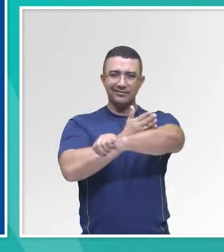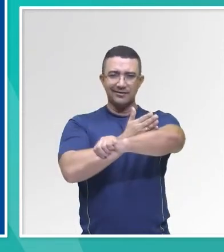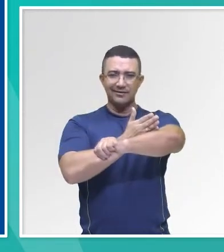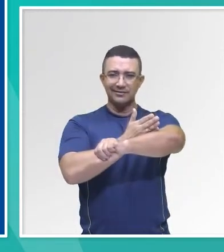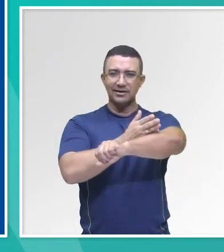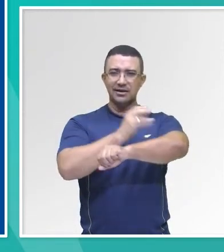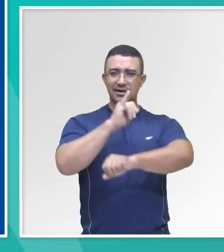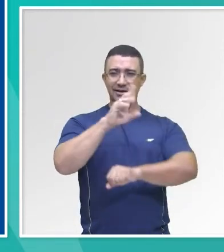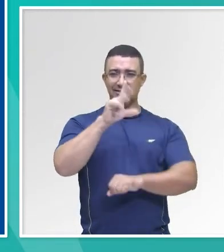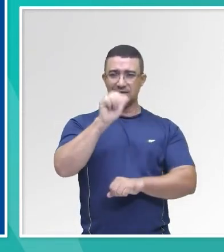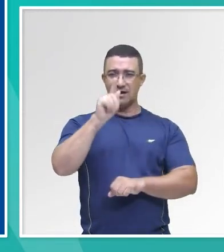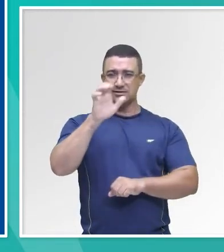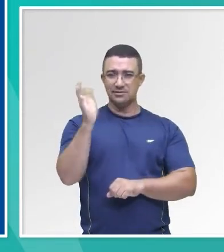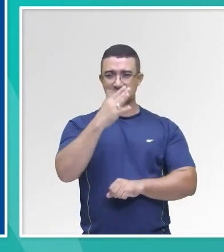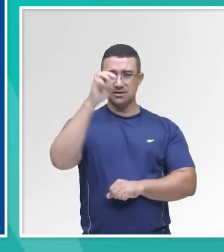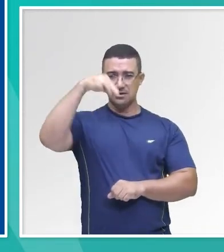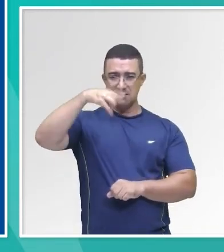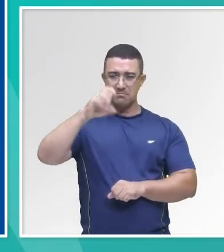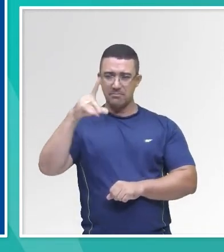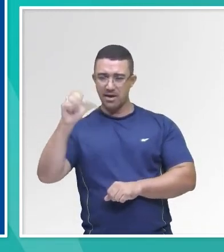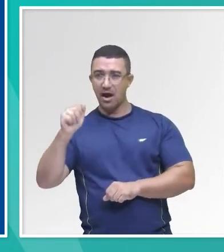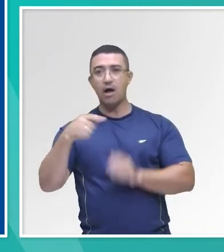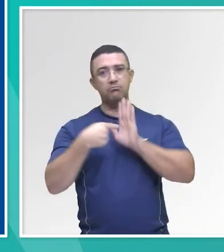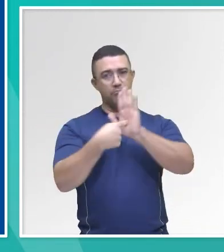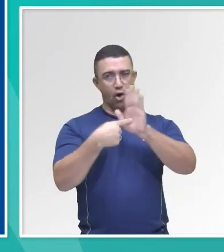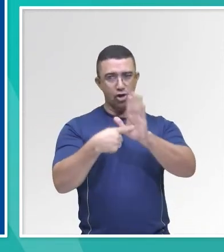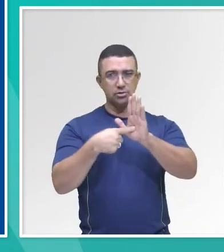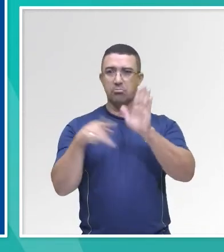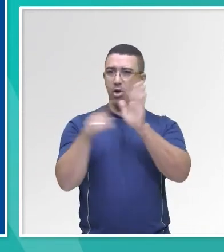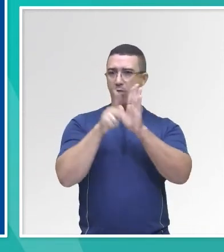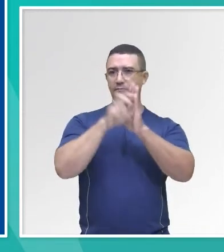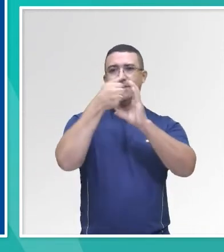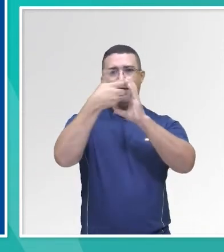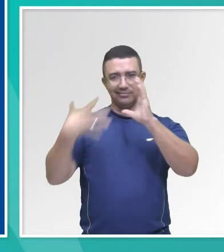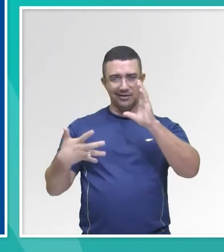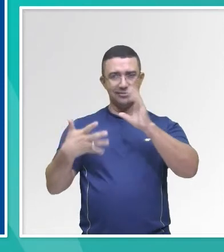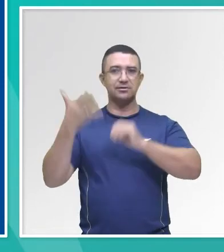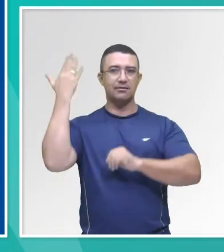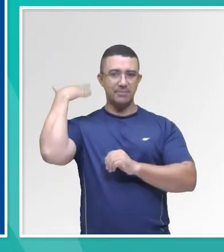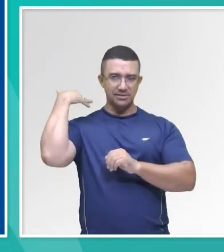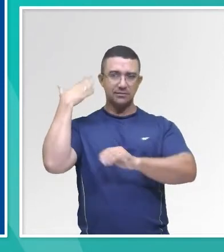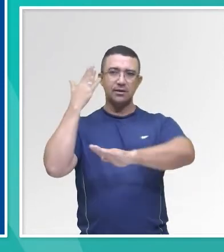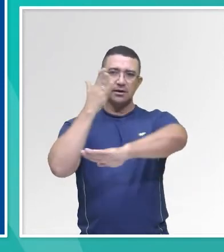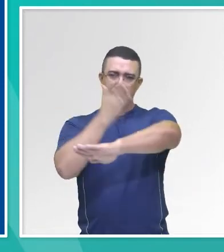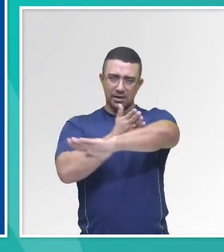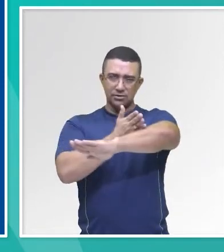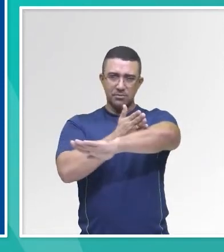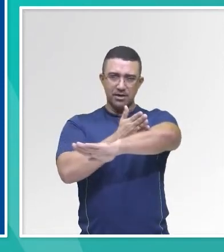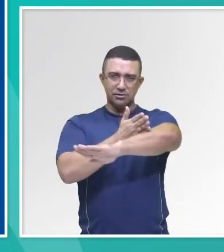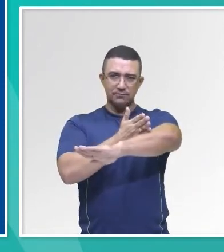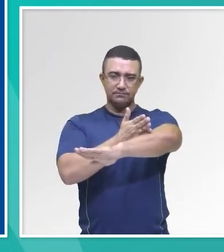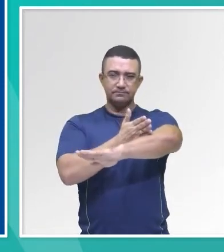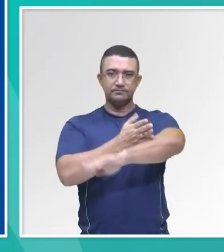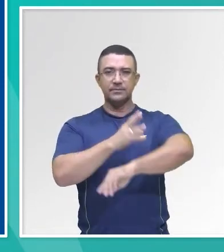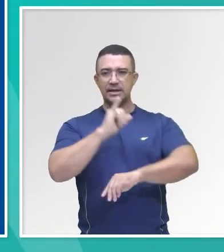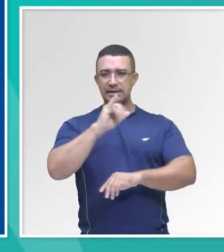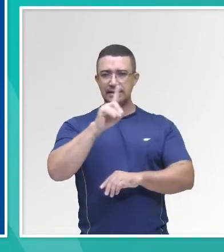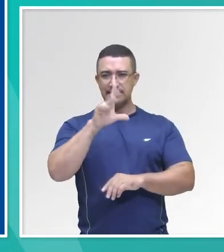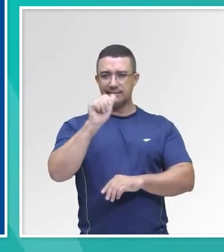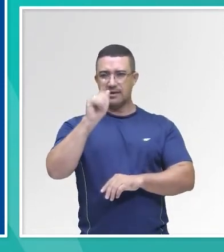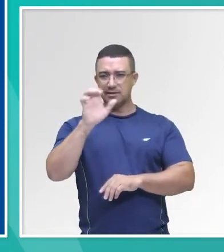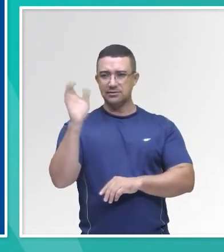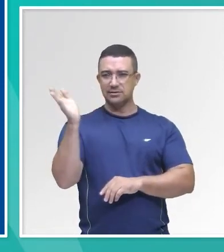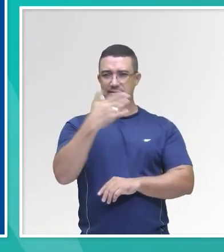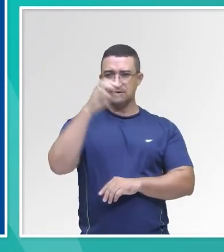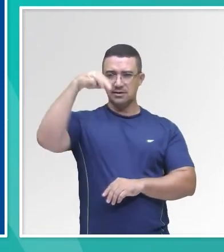Média, a linguagem denota características da época. Vai indicar. Se a história se passa lá no